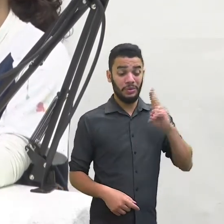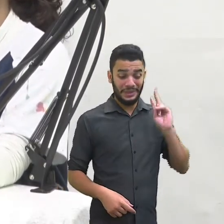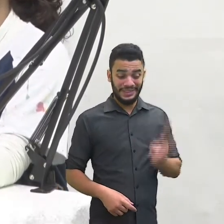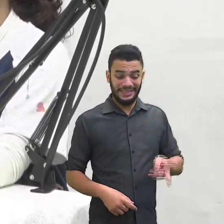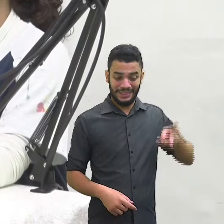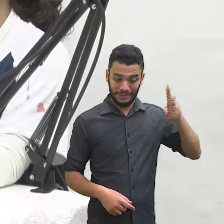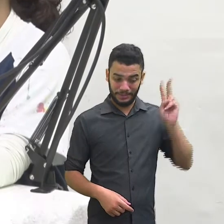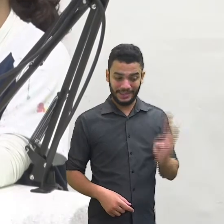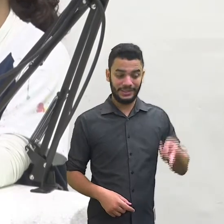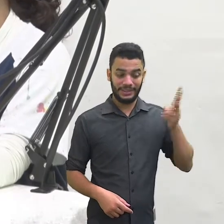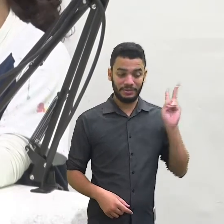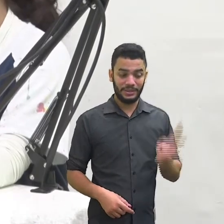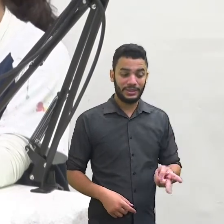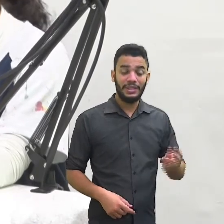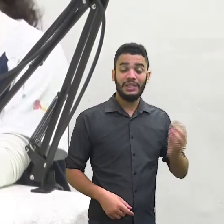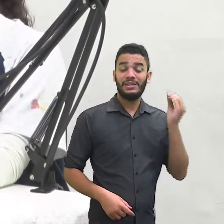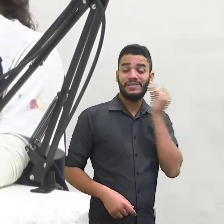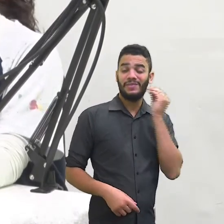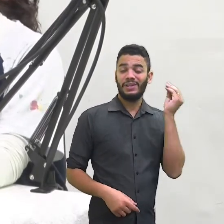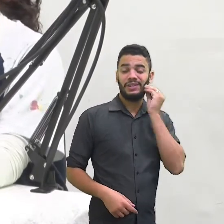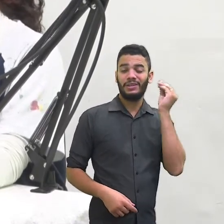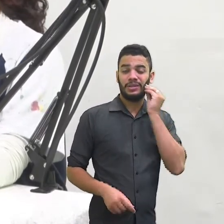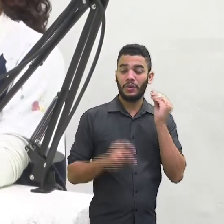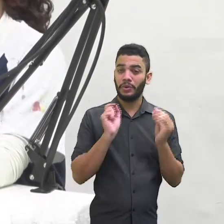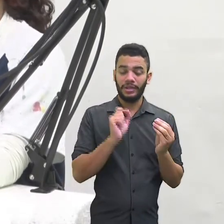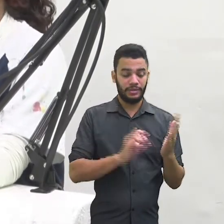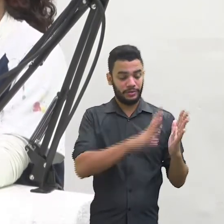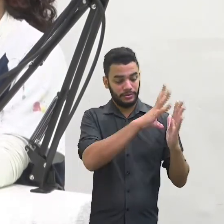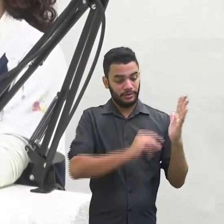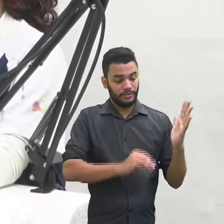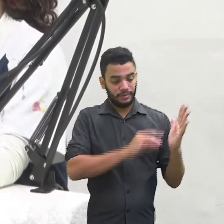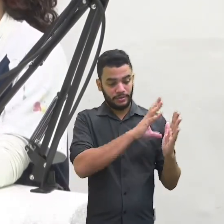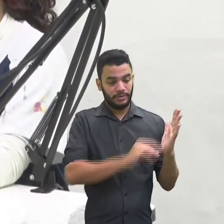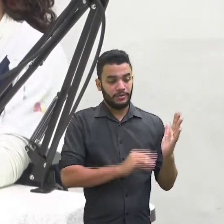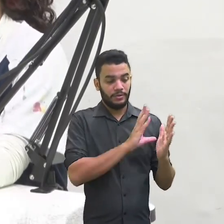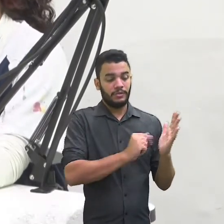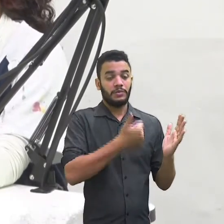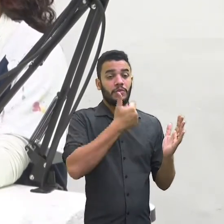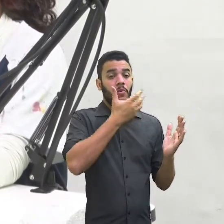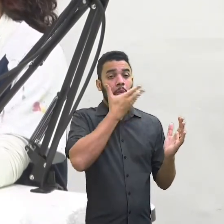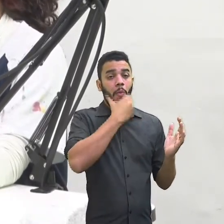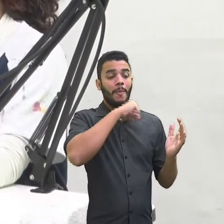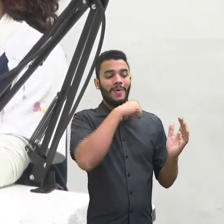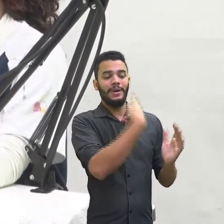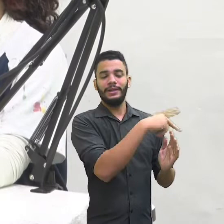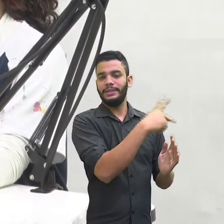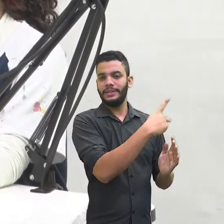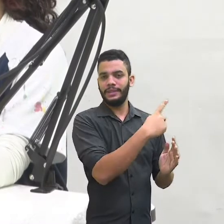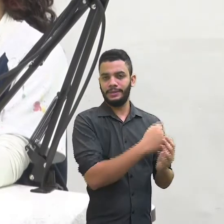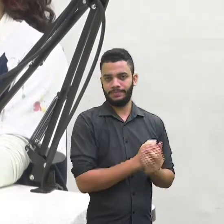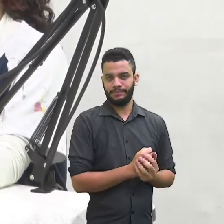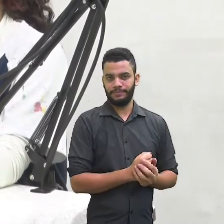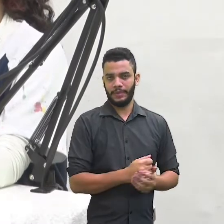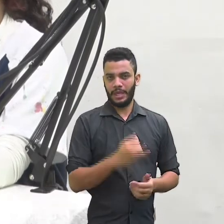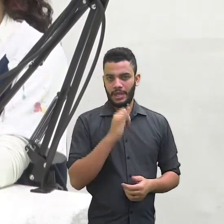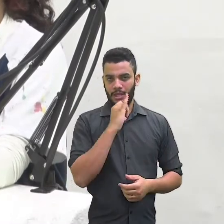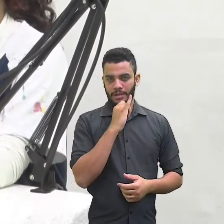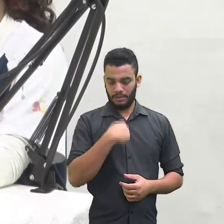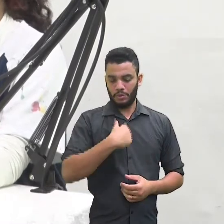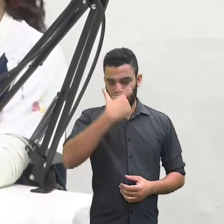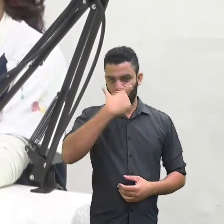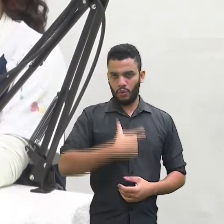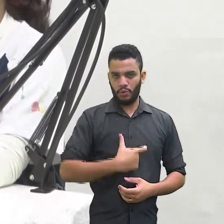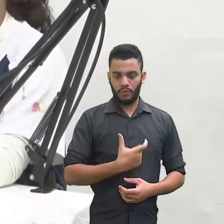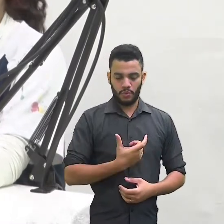disse, a gente pode não ouvir os conselhos, mas prestar atenção em cada exemplo, em cada ação